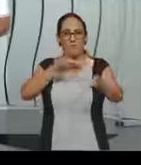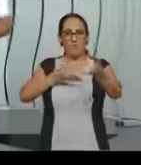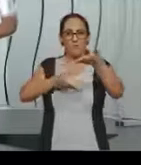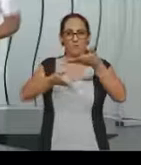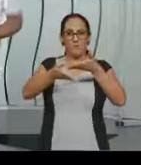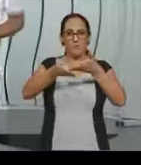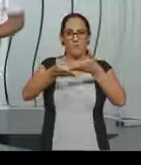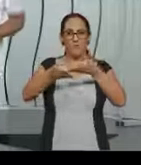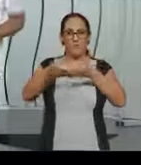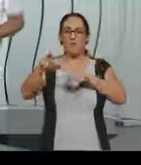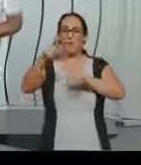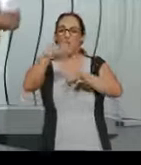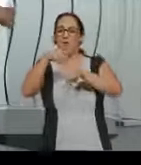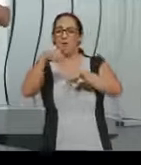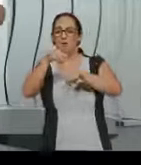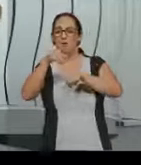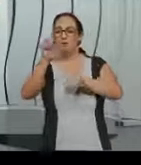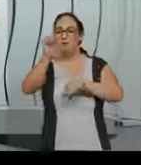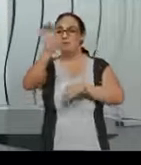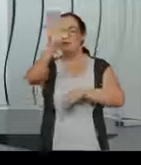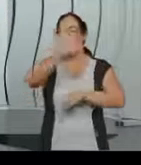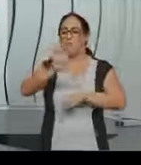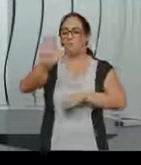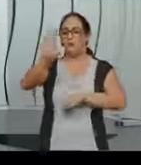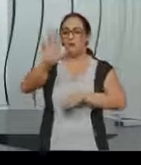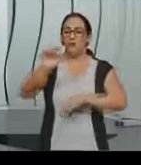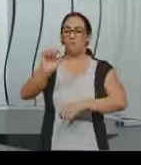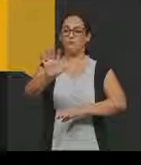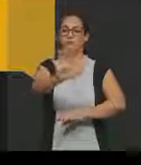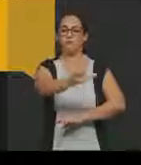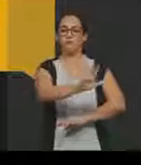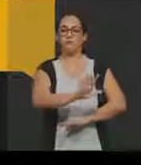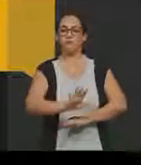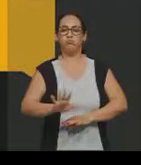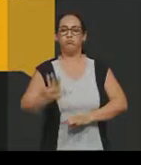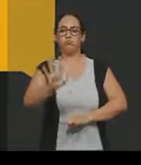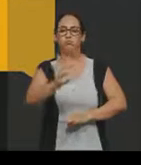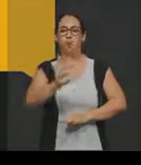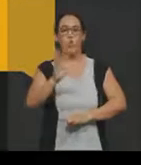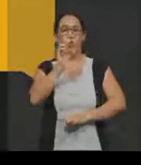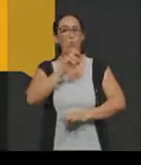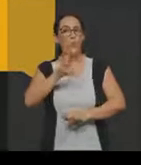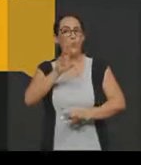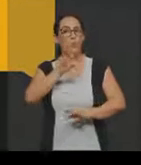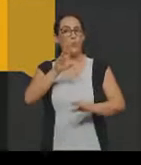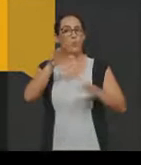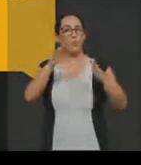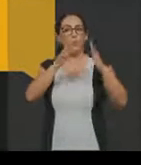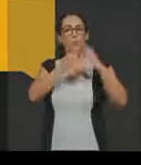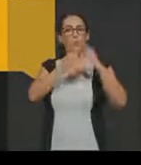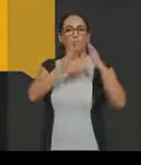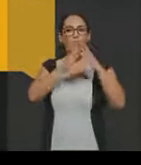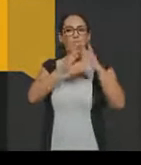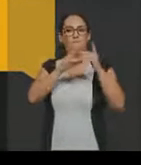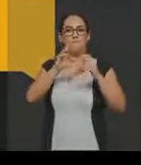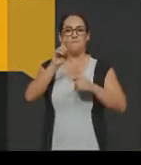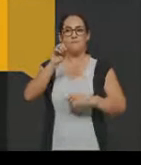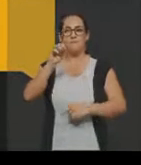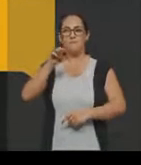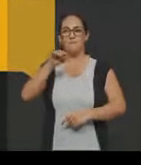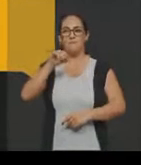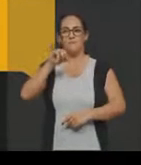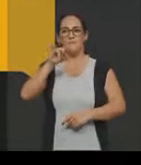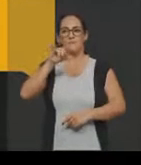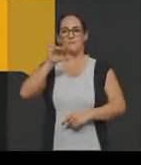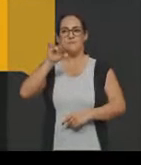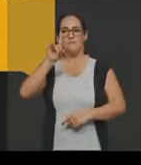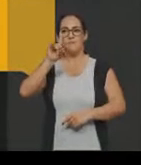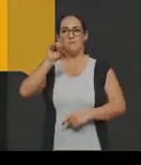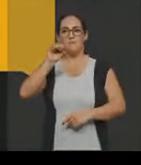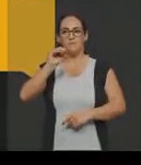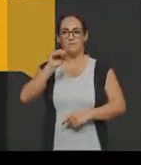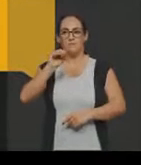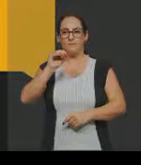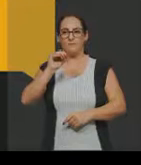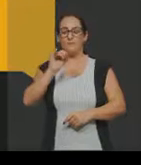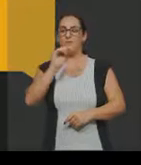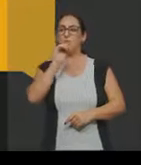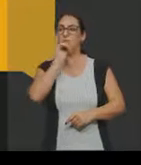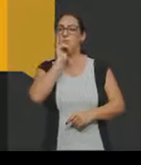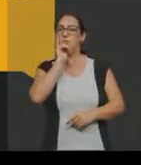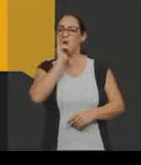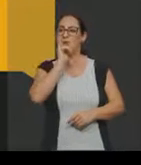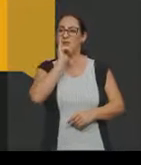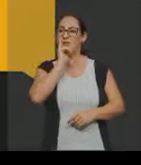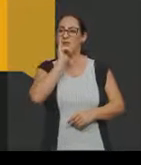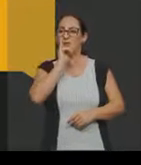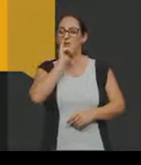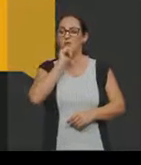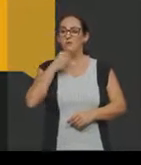ou mesmo de domicílio. Como assim, professor? Endoidou? Sim. Quando a gente pensa em migração, a gente pensa logo